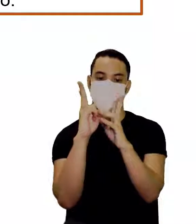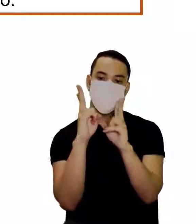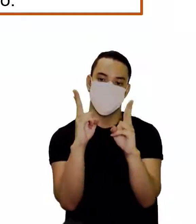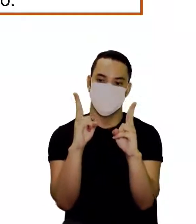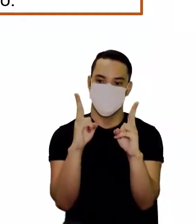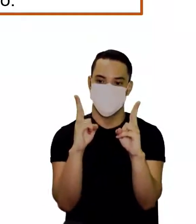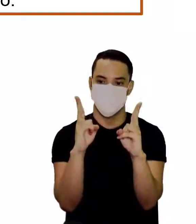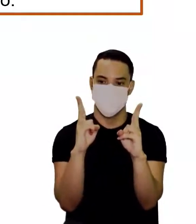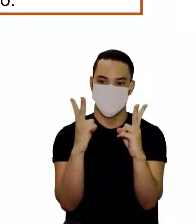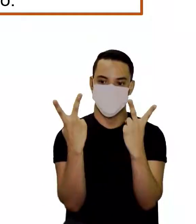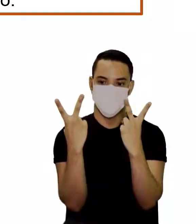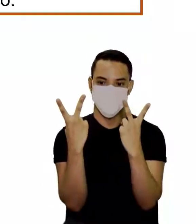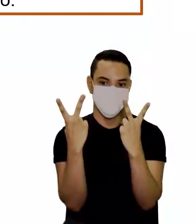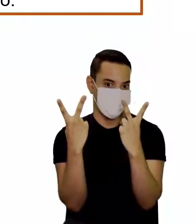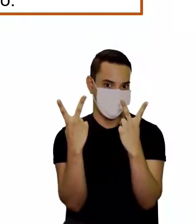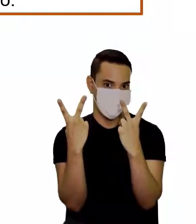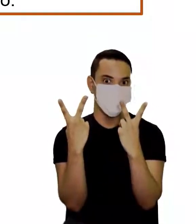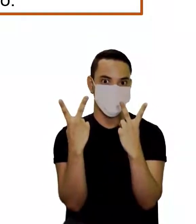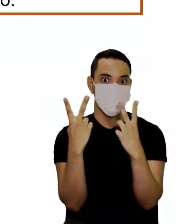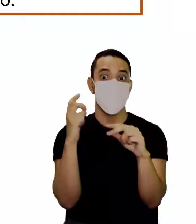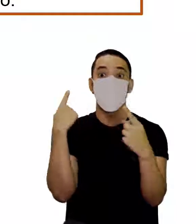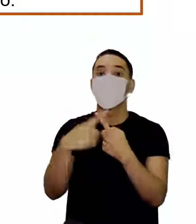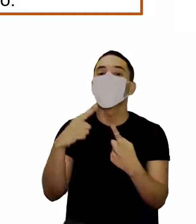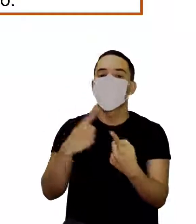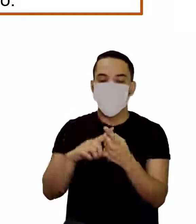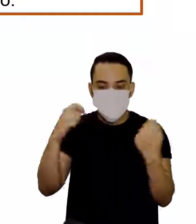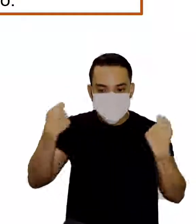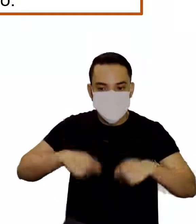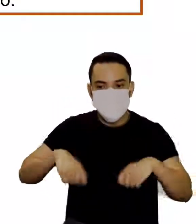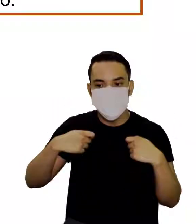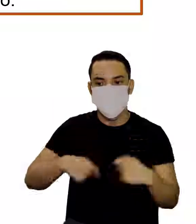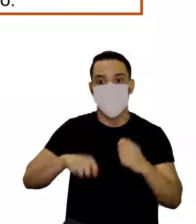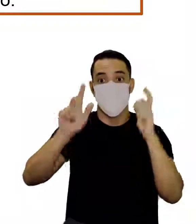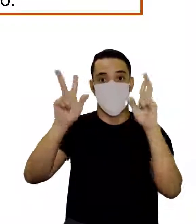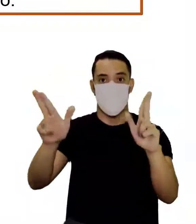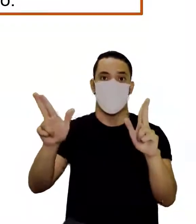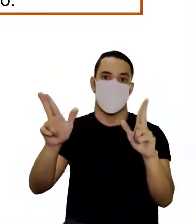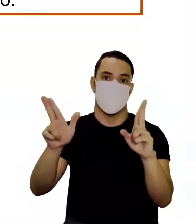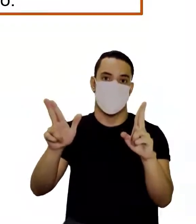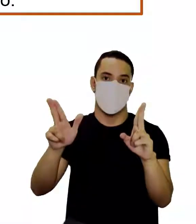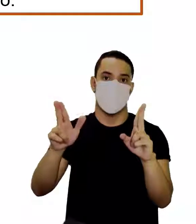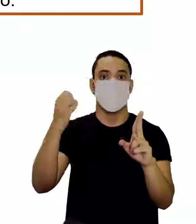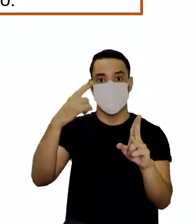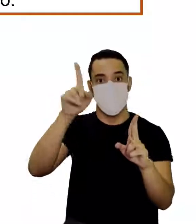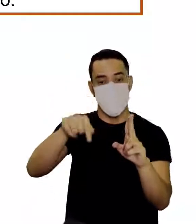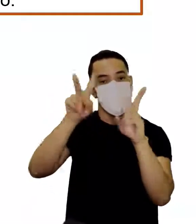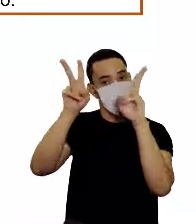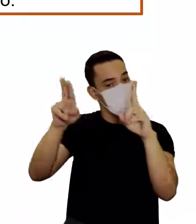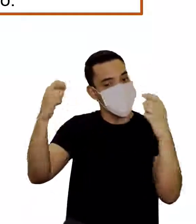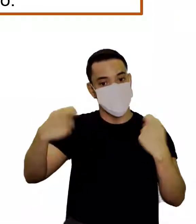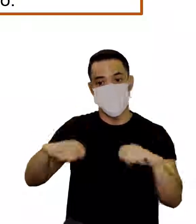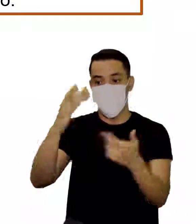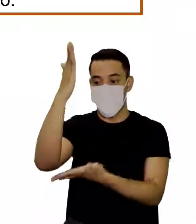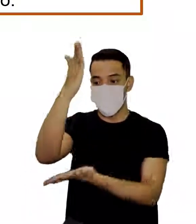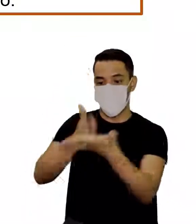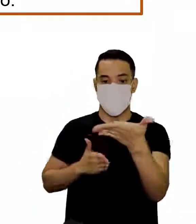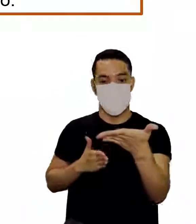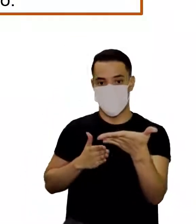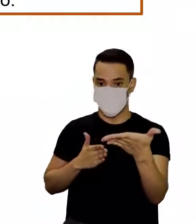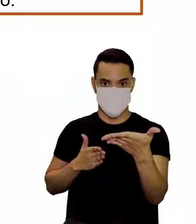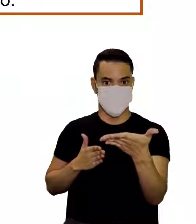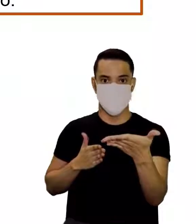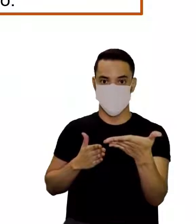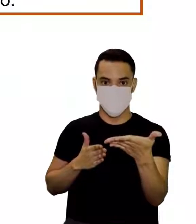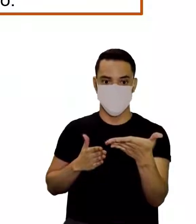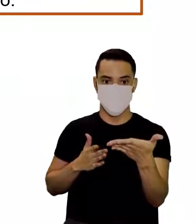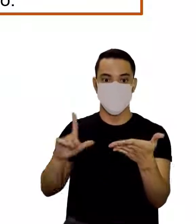que ser distribuída igualmente, né? A área dos dois, vai cada um, se são iguais, vai ter metade e metade. E